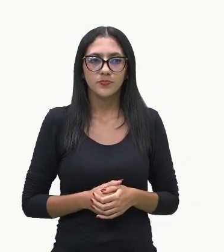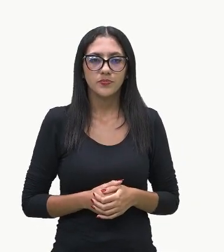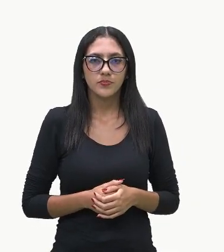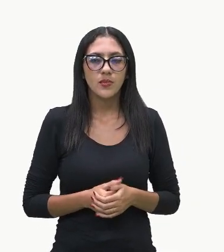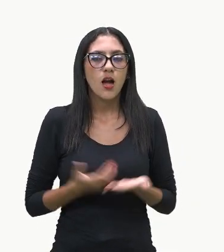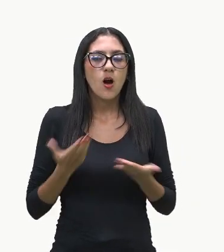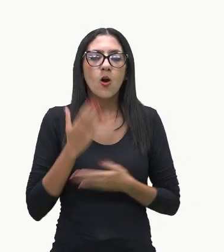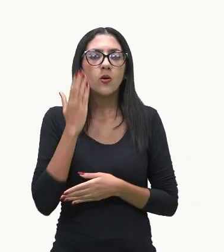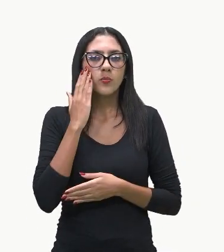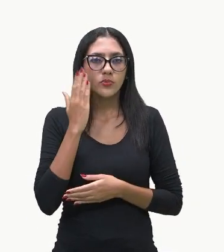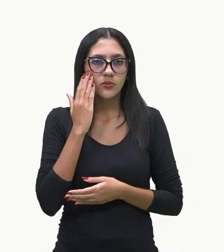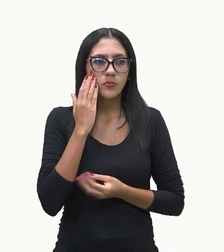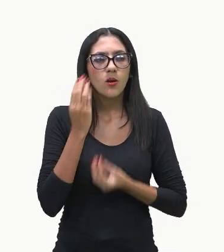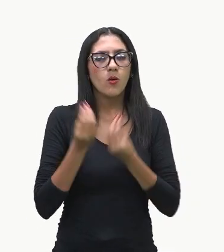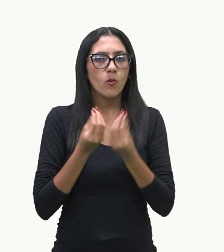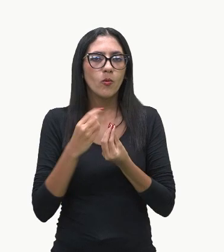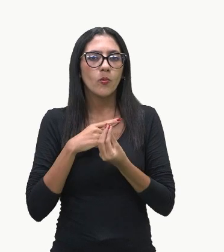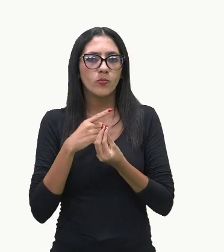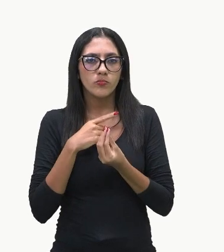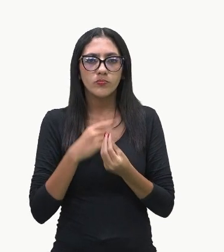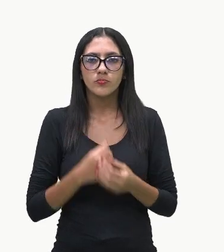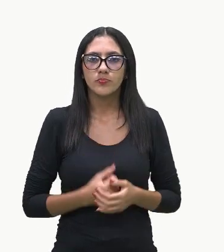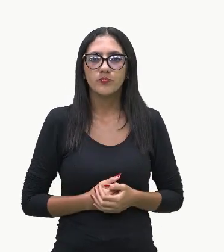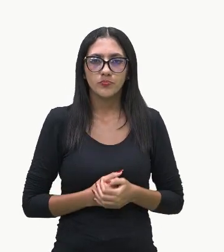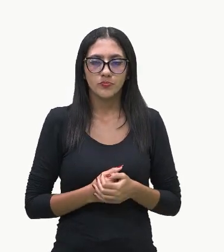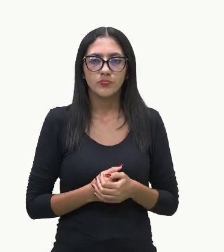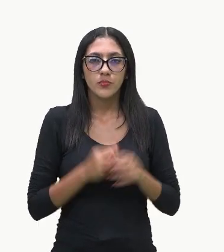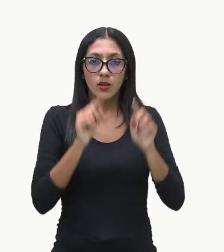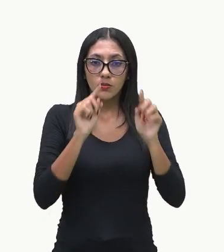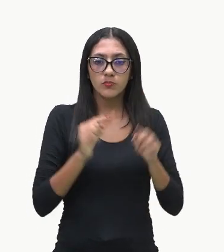soma de todos os ângulos internos, 3 menos